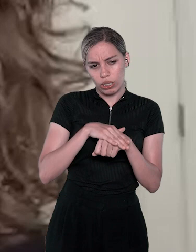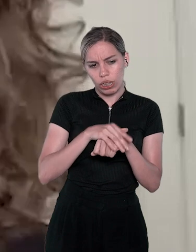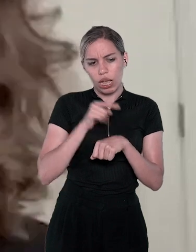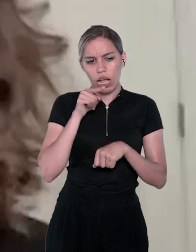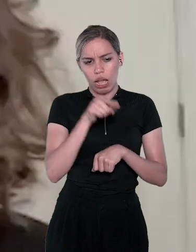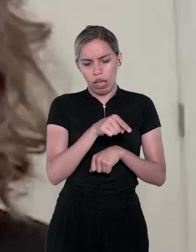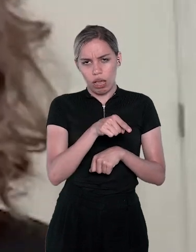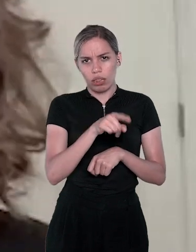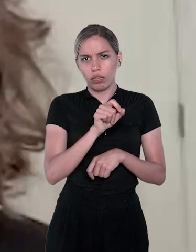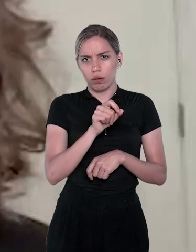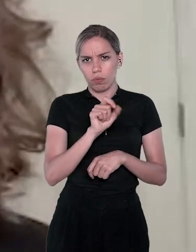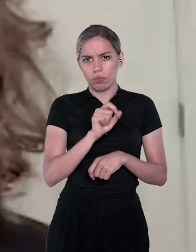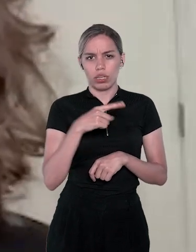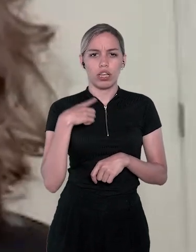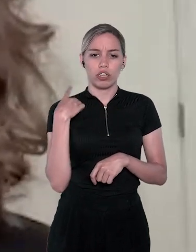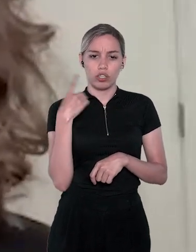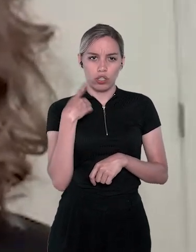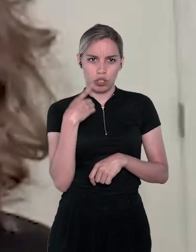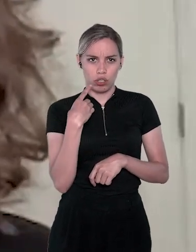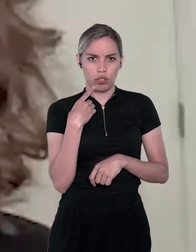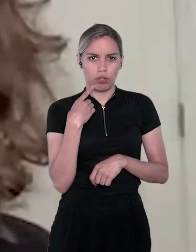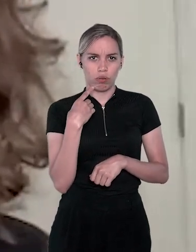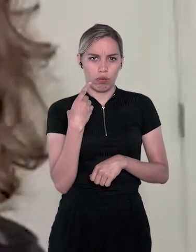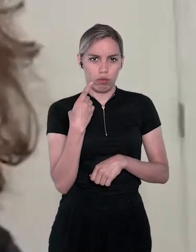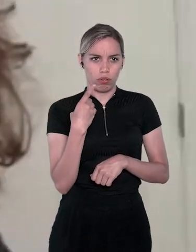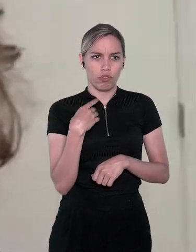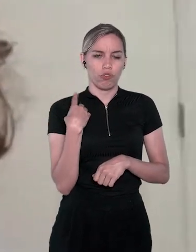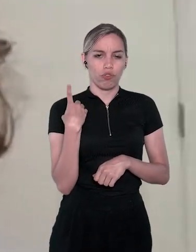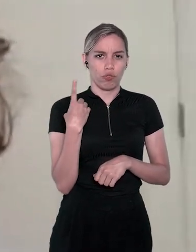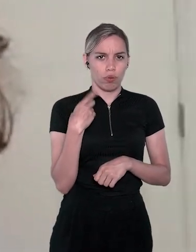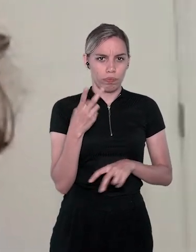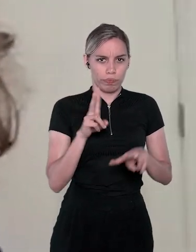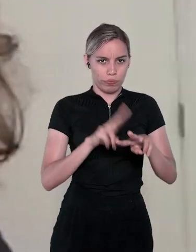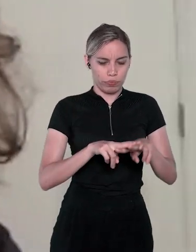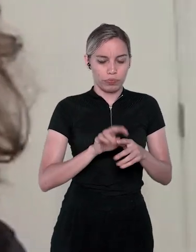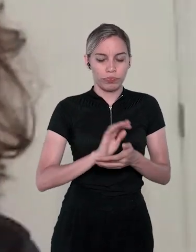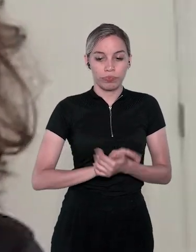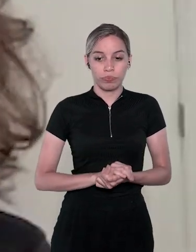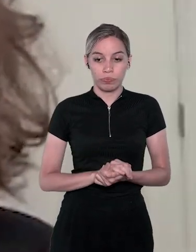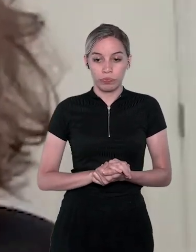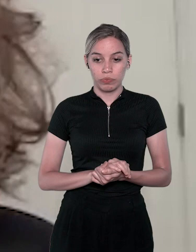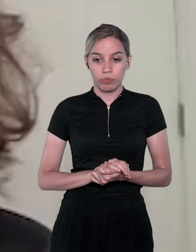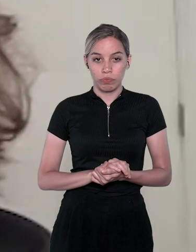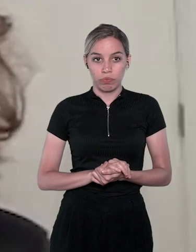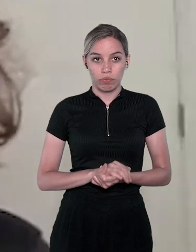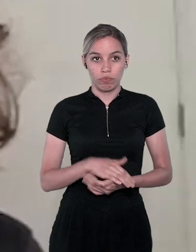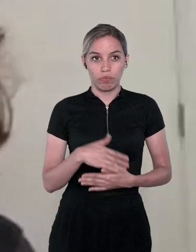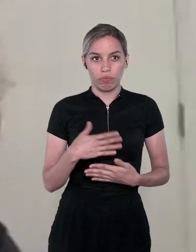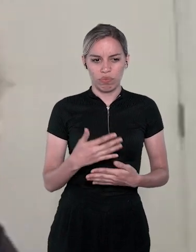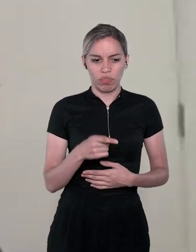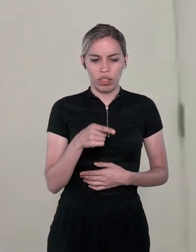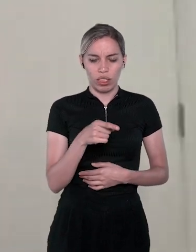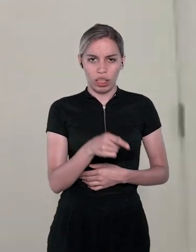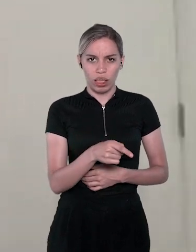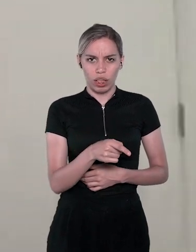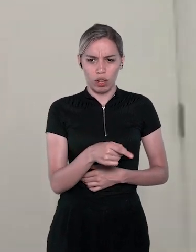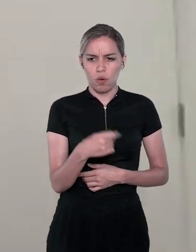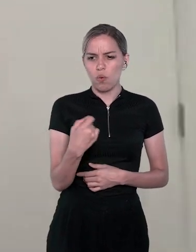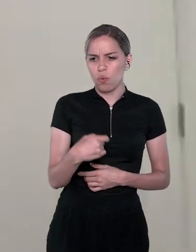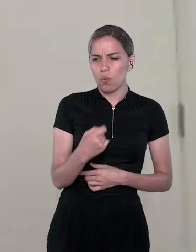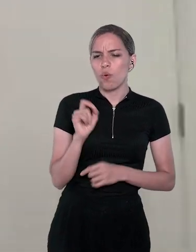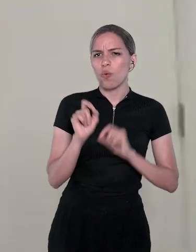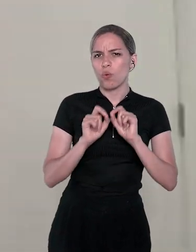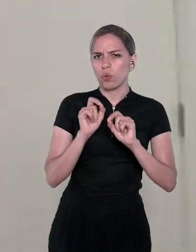assim, a área dela é direito penal, teórico, né? Então, teoria de direito penal, o punir, o